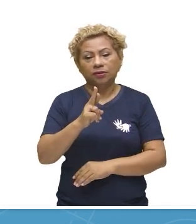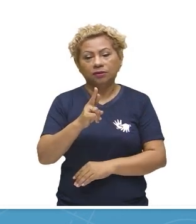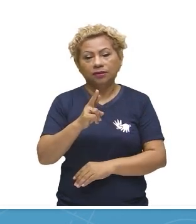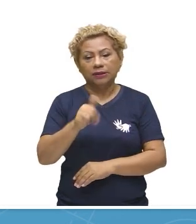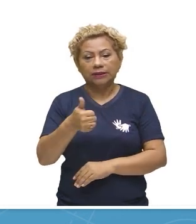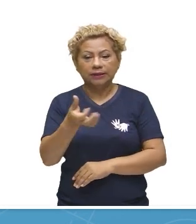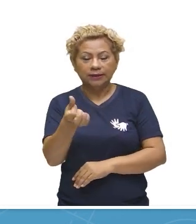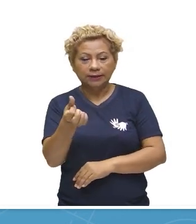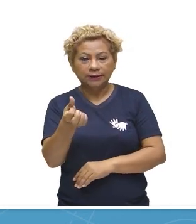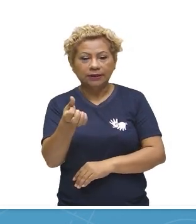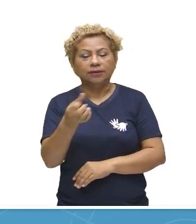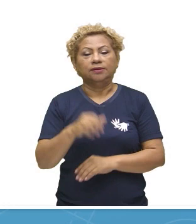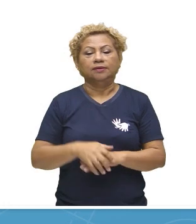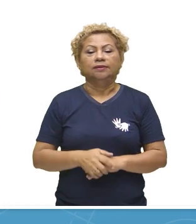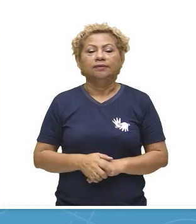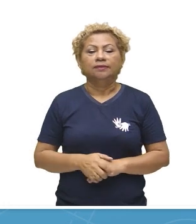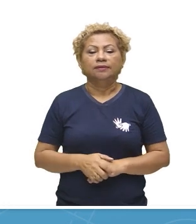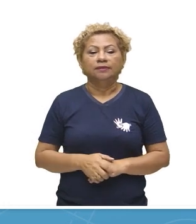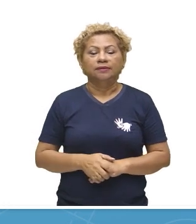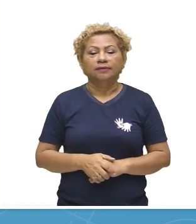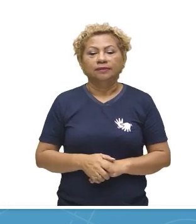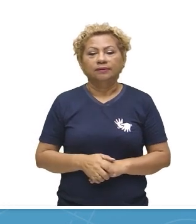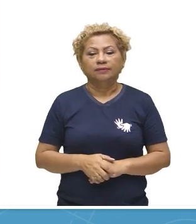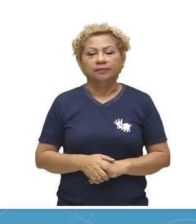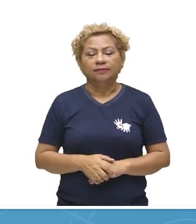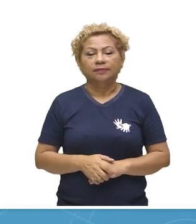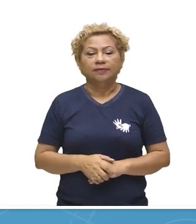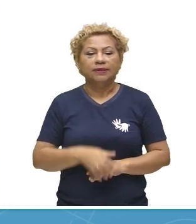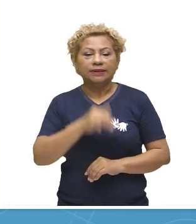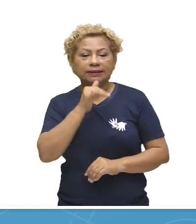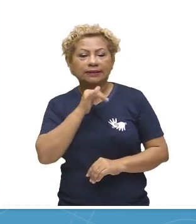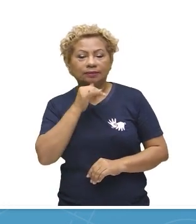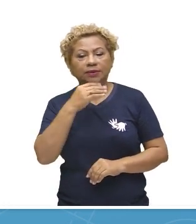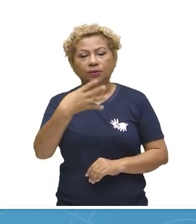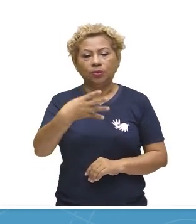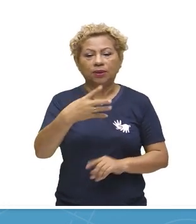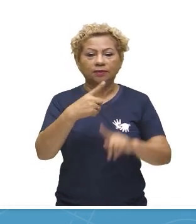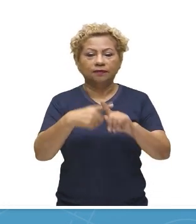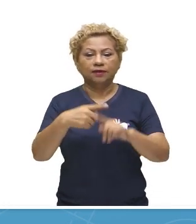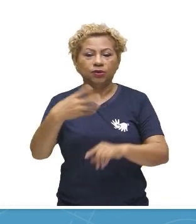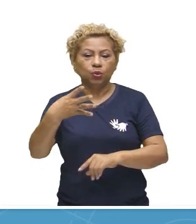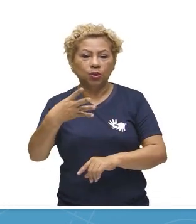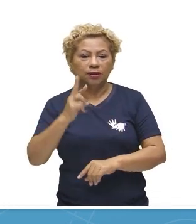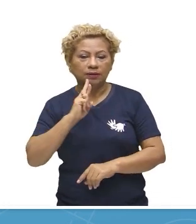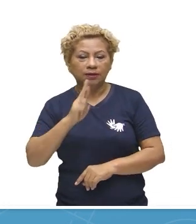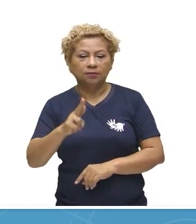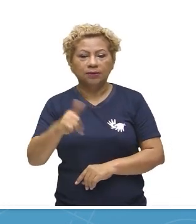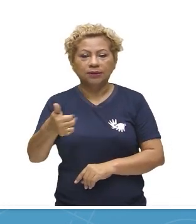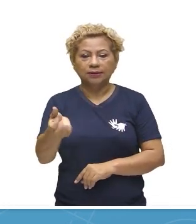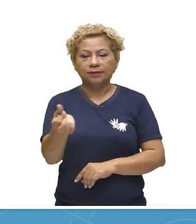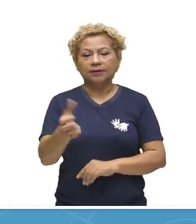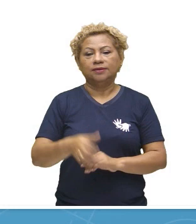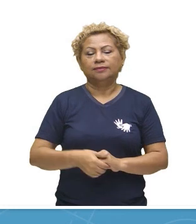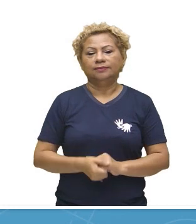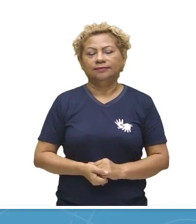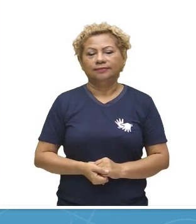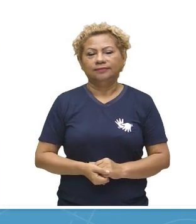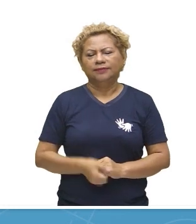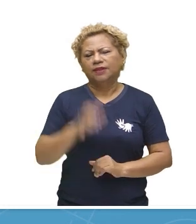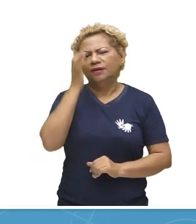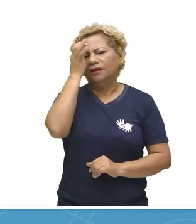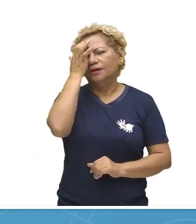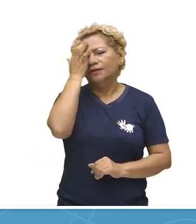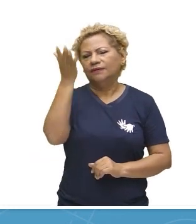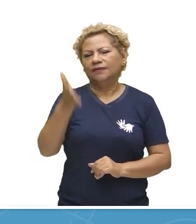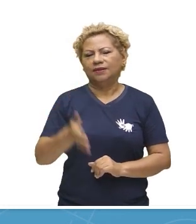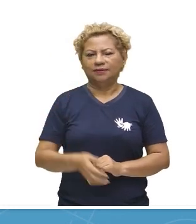encontrar um número que, se eu multiplicar por ele mesmo, vai dar 16. E aqui é o 4, né? Porque se eu pegar 4 ao quadrado, que é 4 vezes 4,